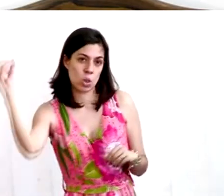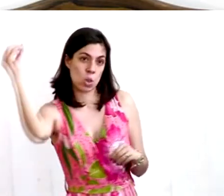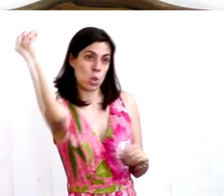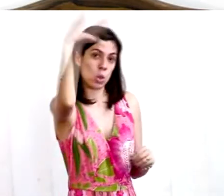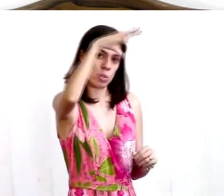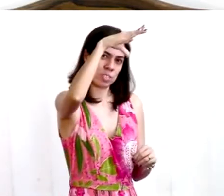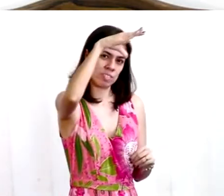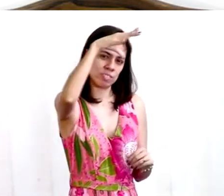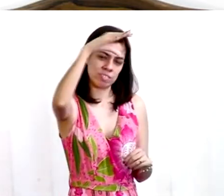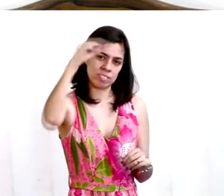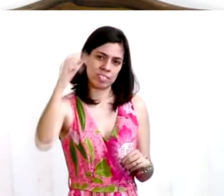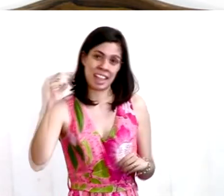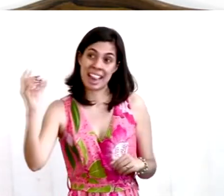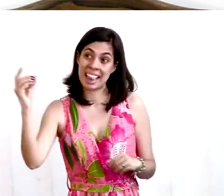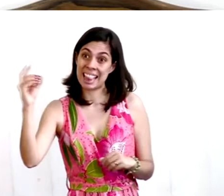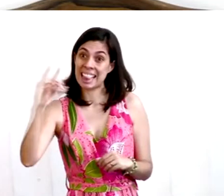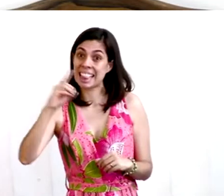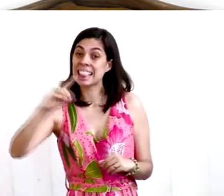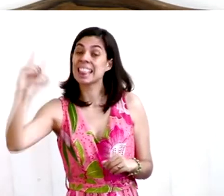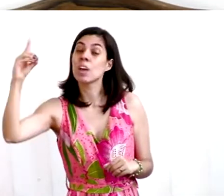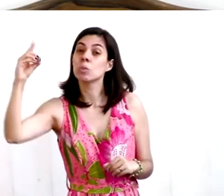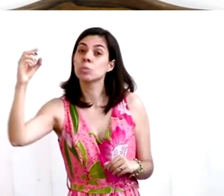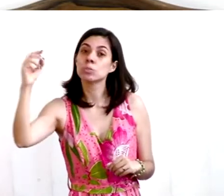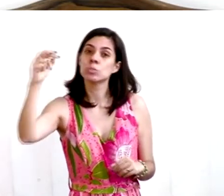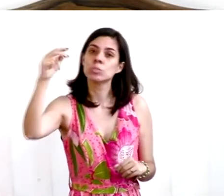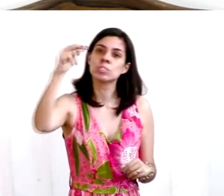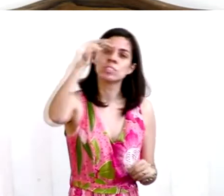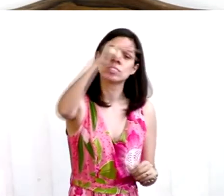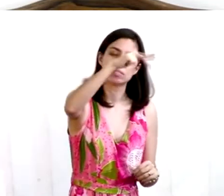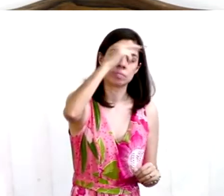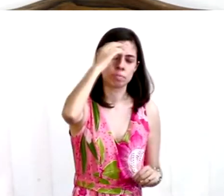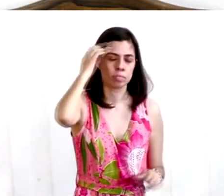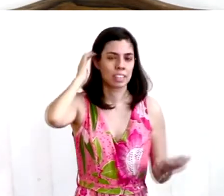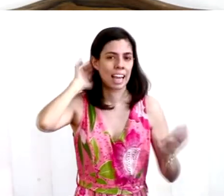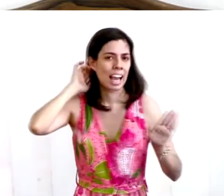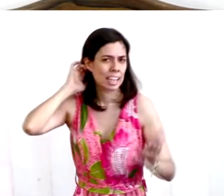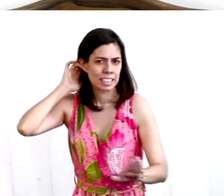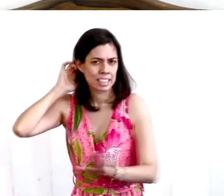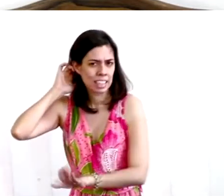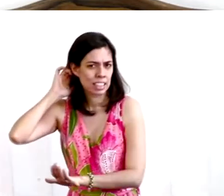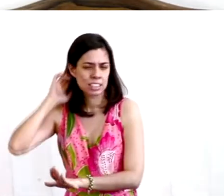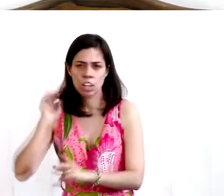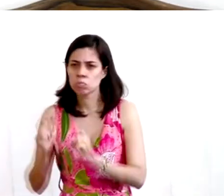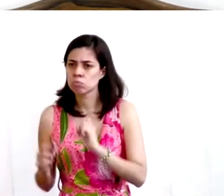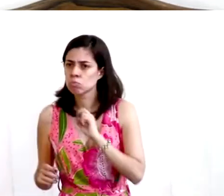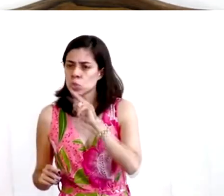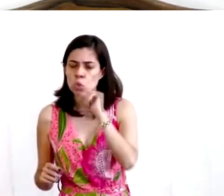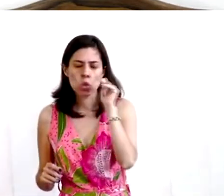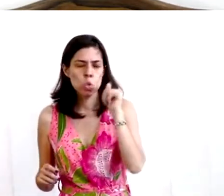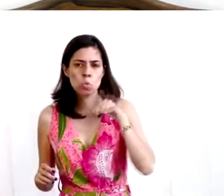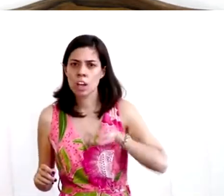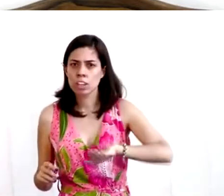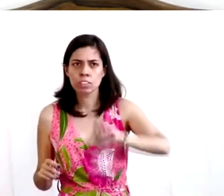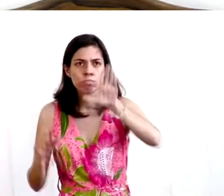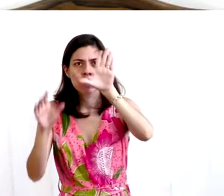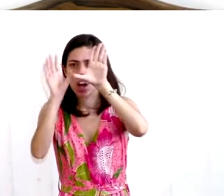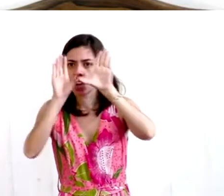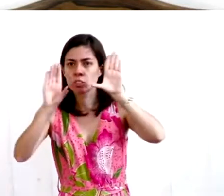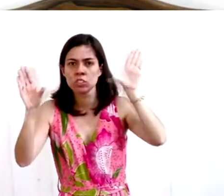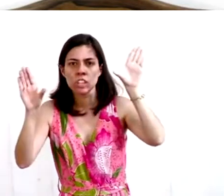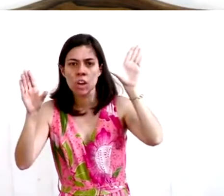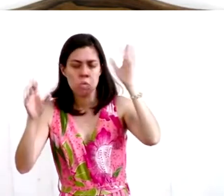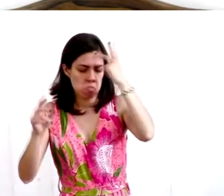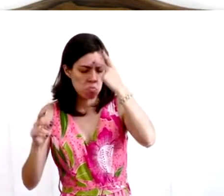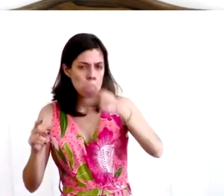chegar a Deus. As crianças não são inocentes. As crianças não vão ao céu porque são crianças. As crianças são nascidas